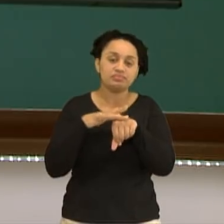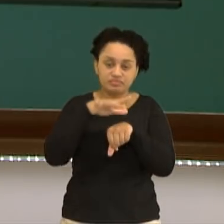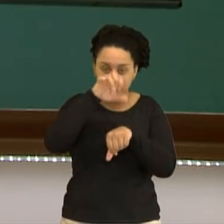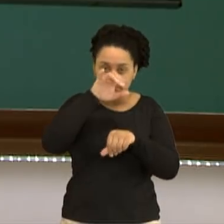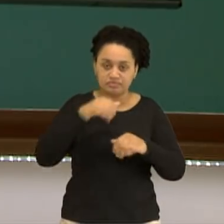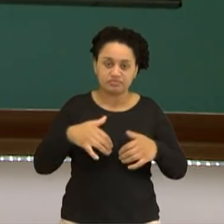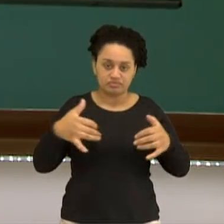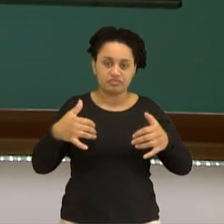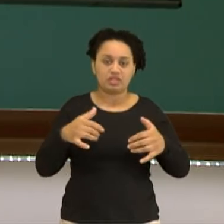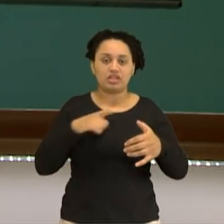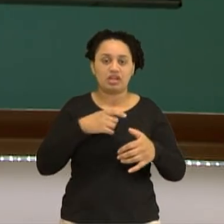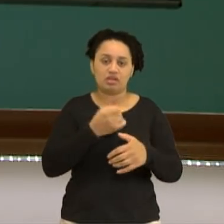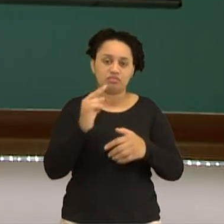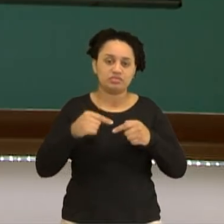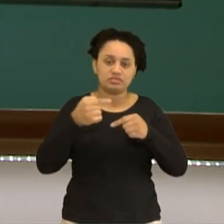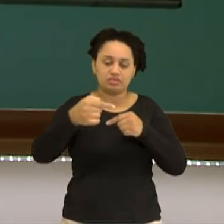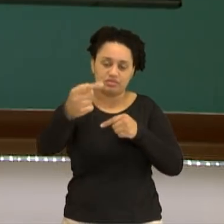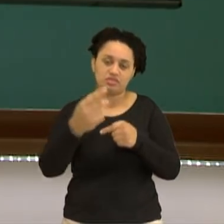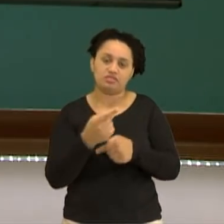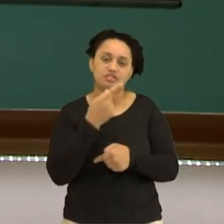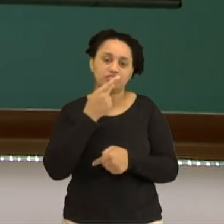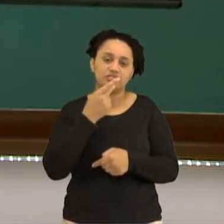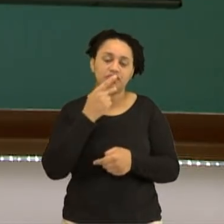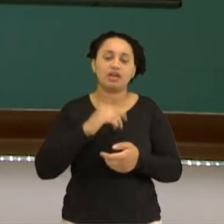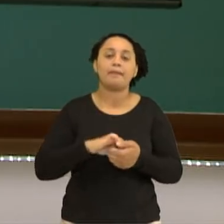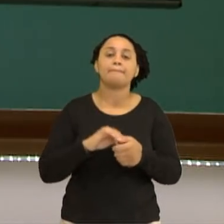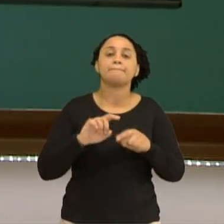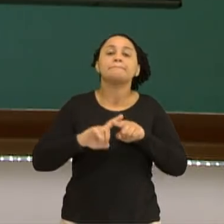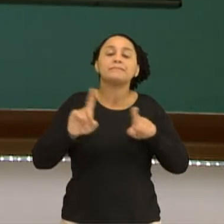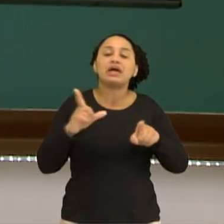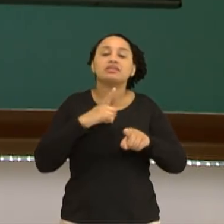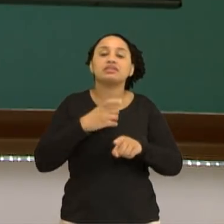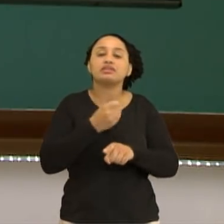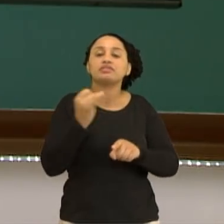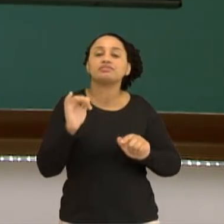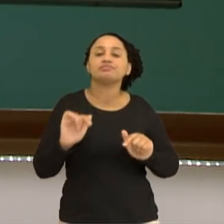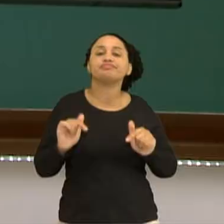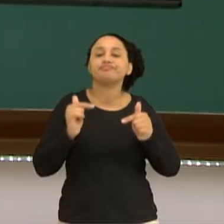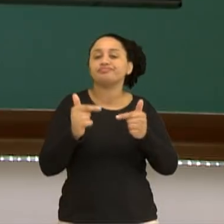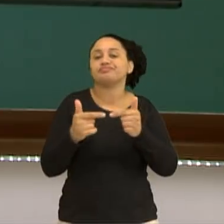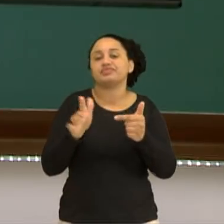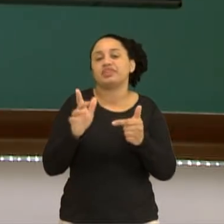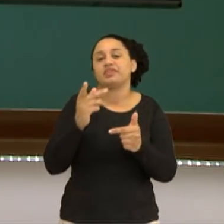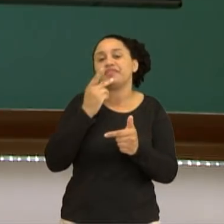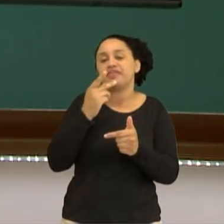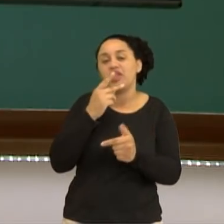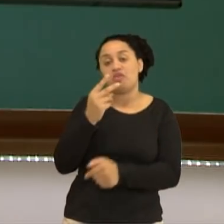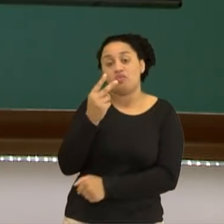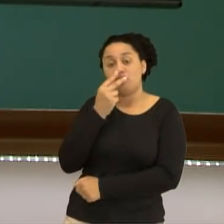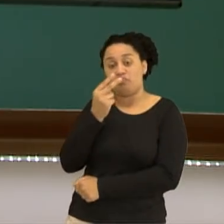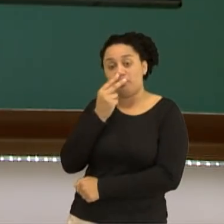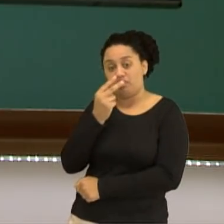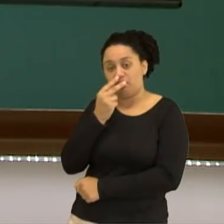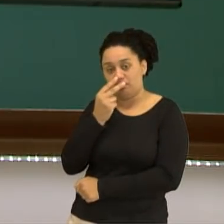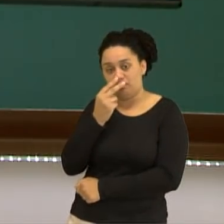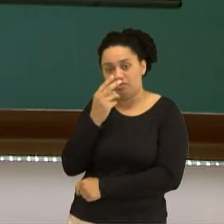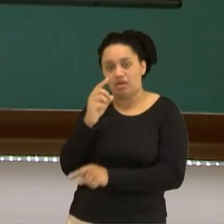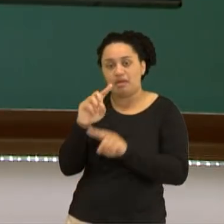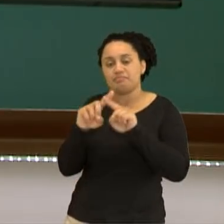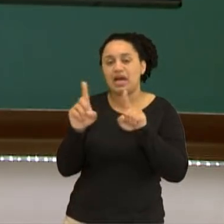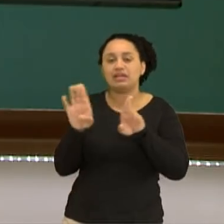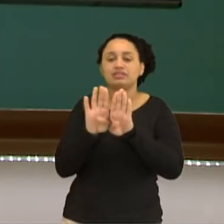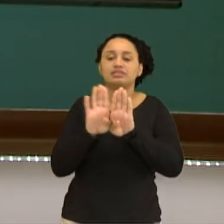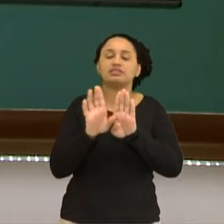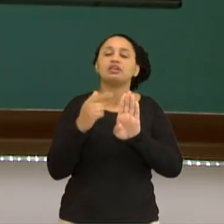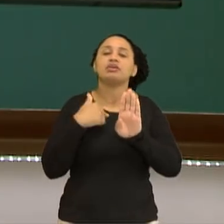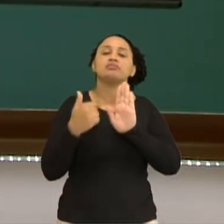delas que eu vou citar aí na frente. Mas assim, algumas ações, como o que eu falei, tabagismo, mas assim, a